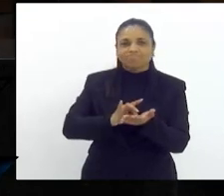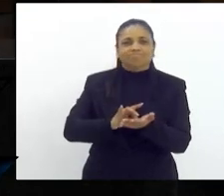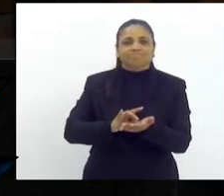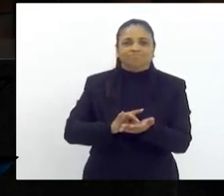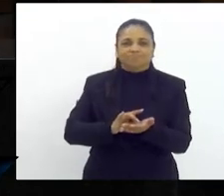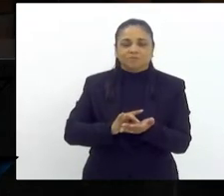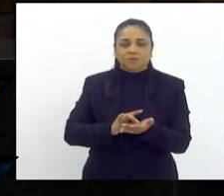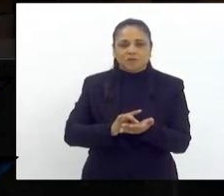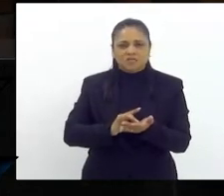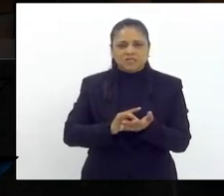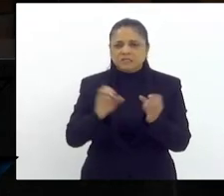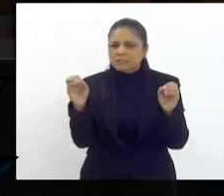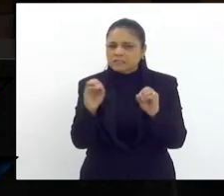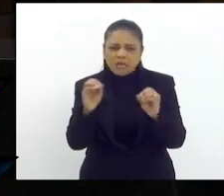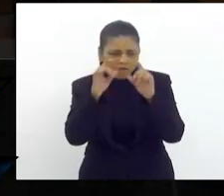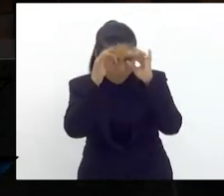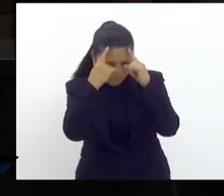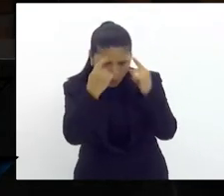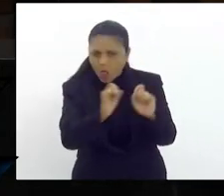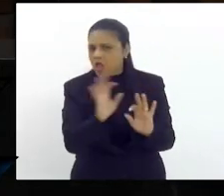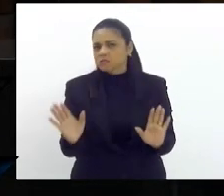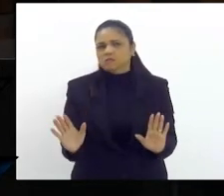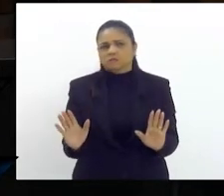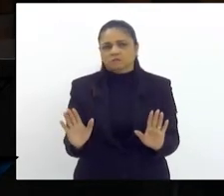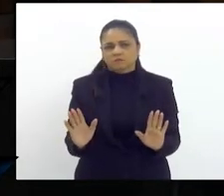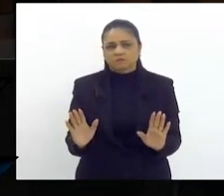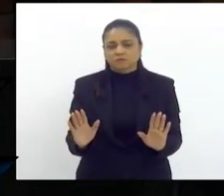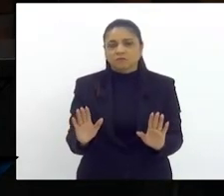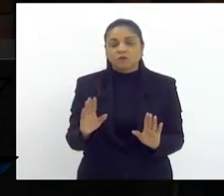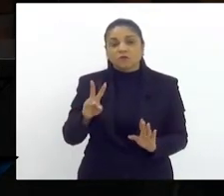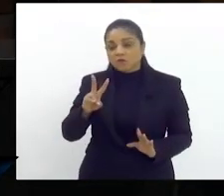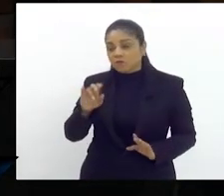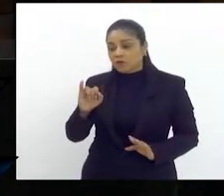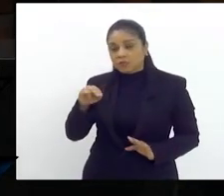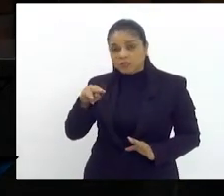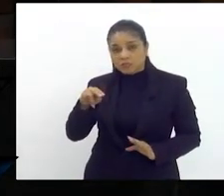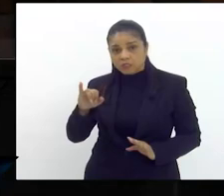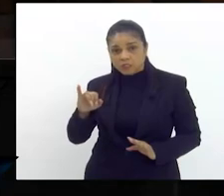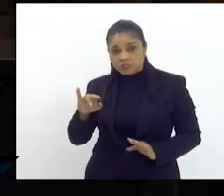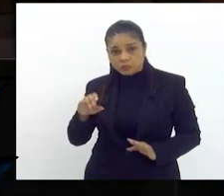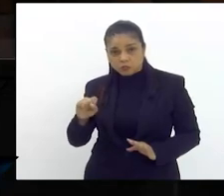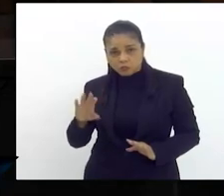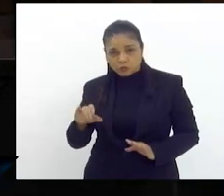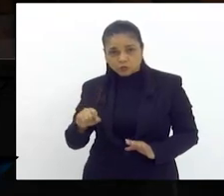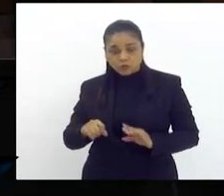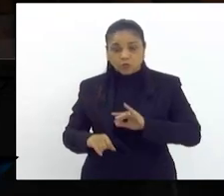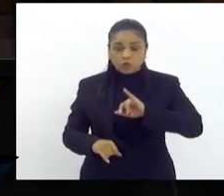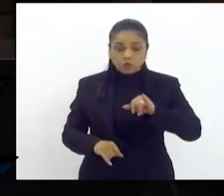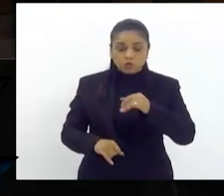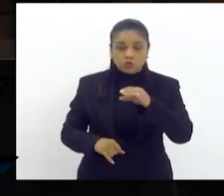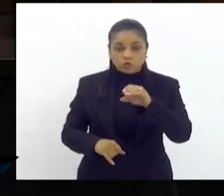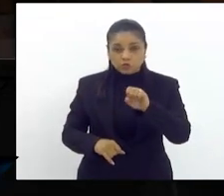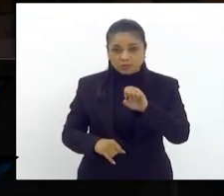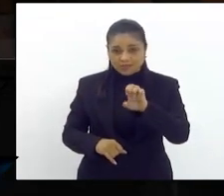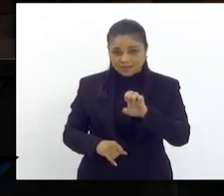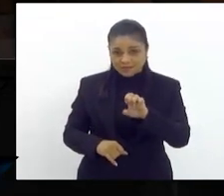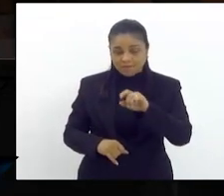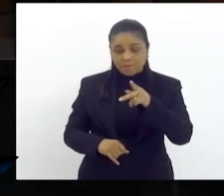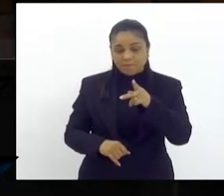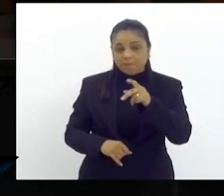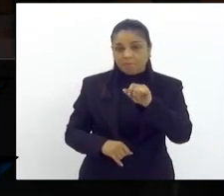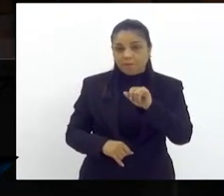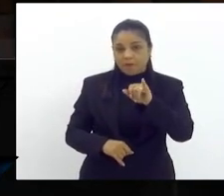constantes o Vinícius José Paixão de Oliveira Júnior